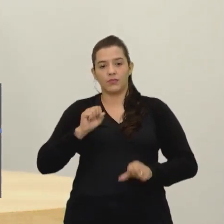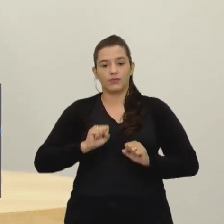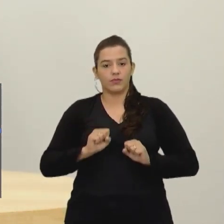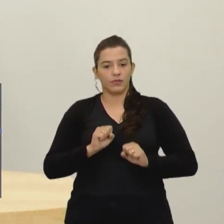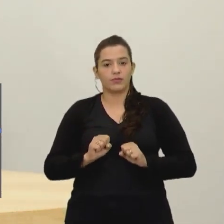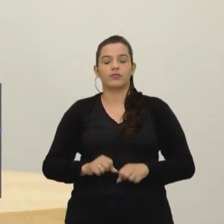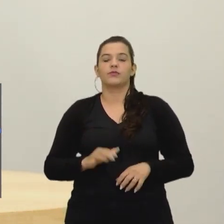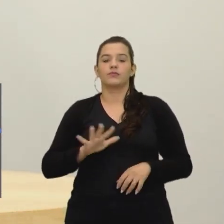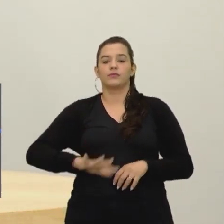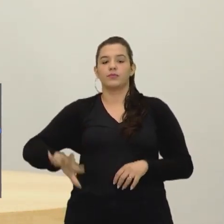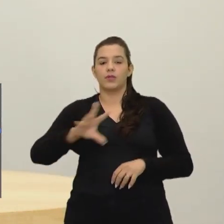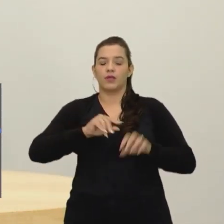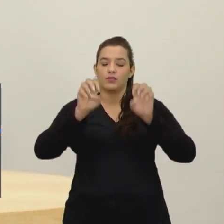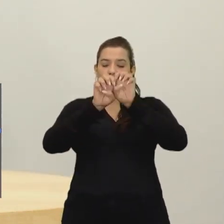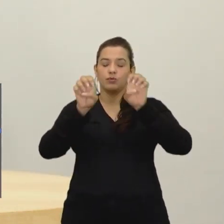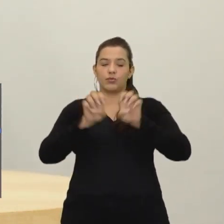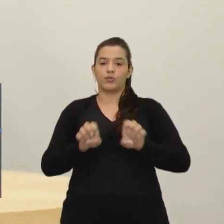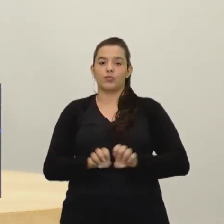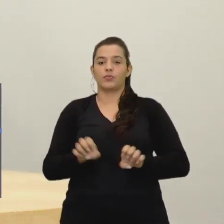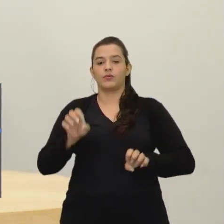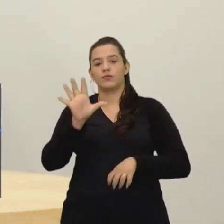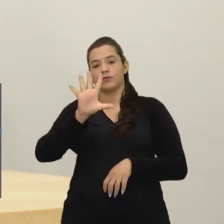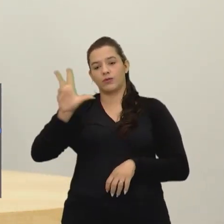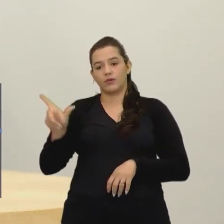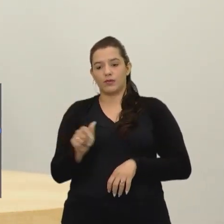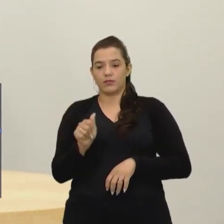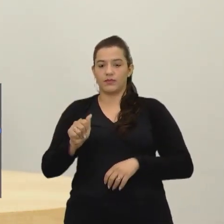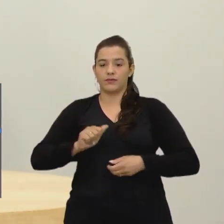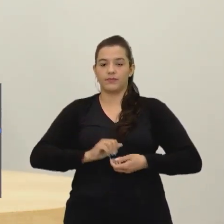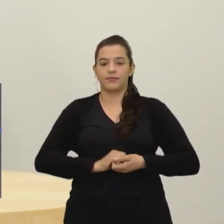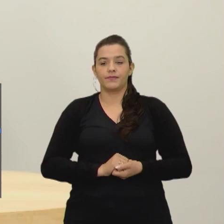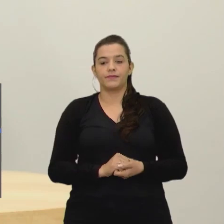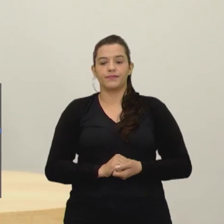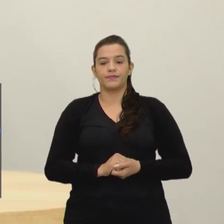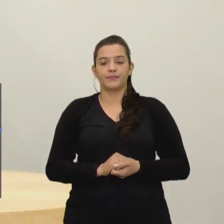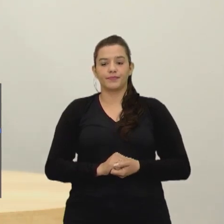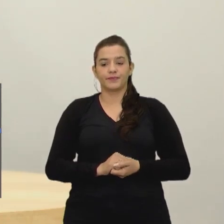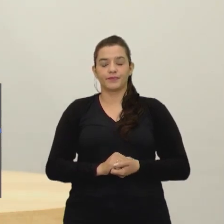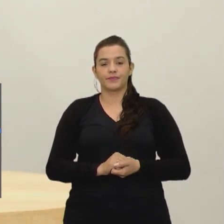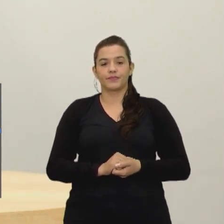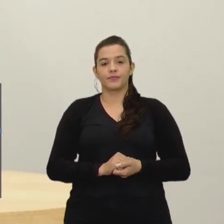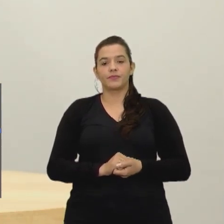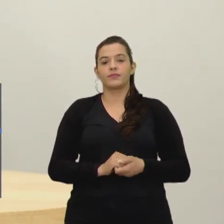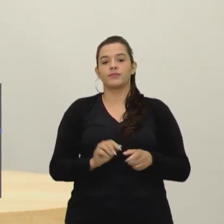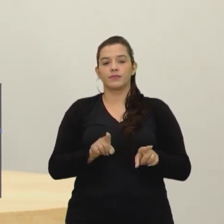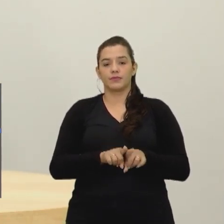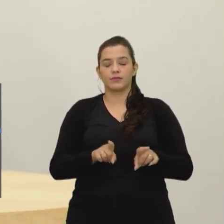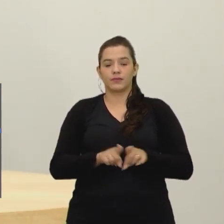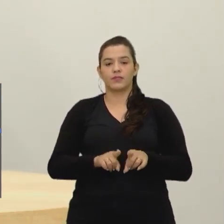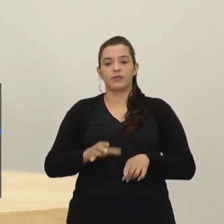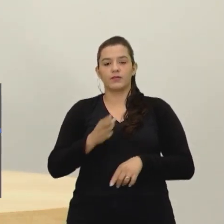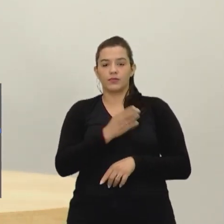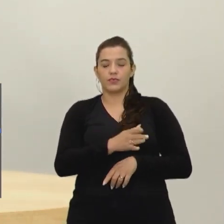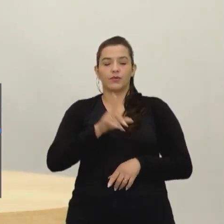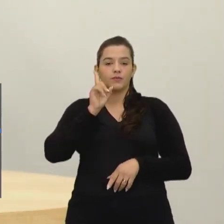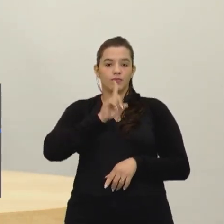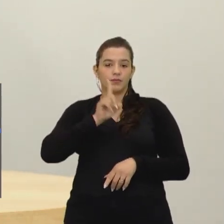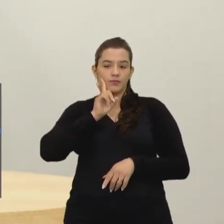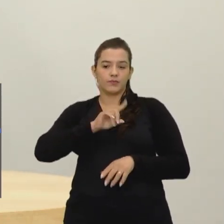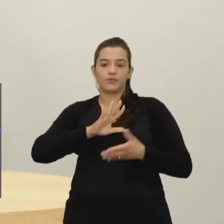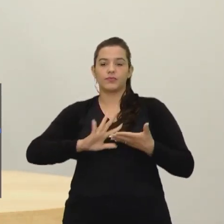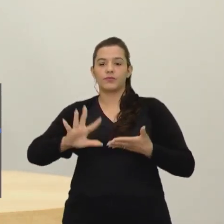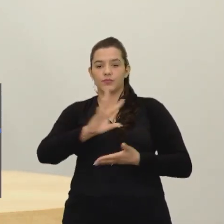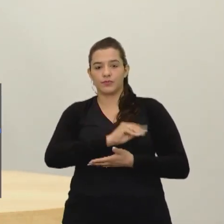aí na parte estrutural, né, geológica aí do continente africano, e também temos aí no continente americano, por exemplo, a falha de